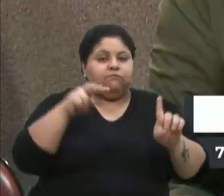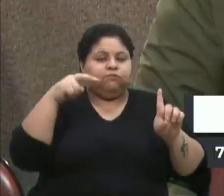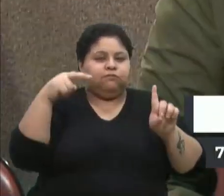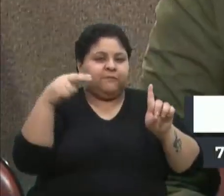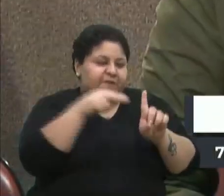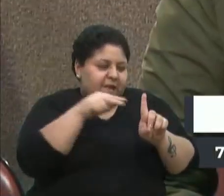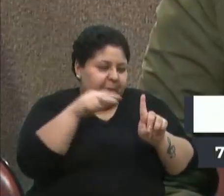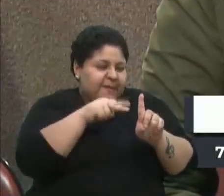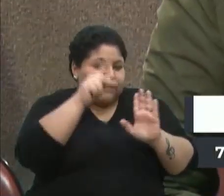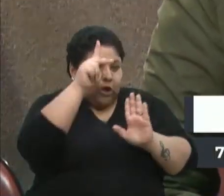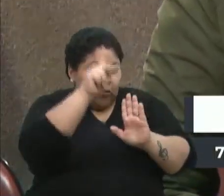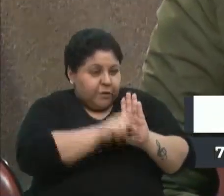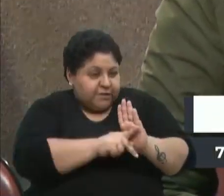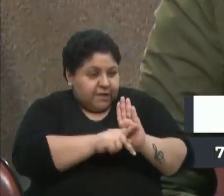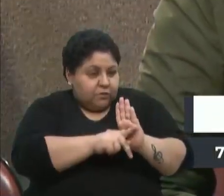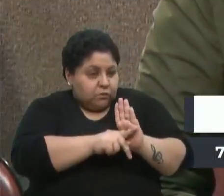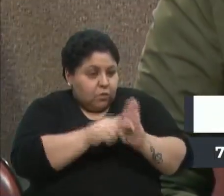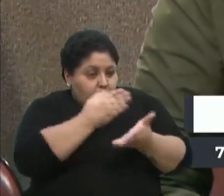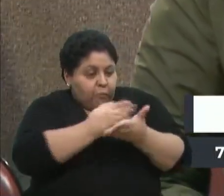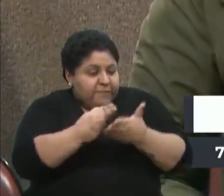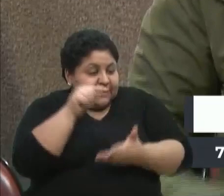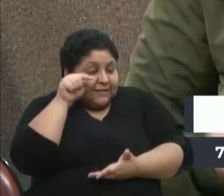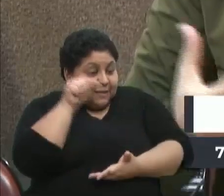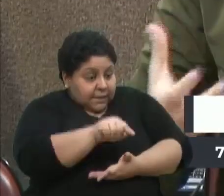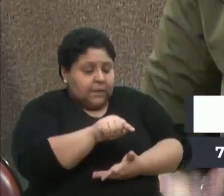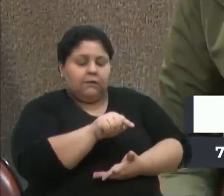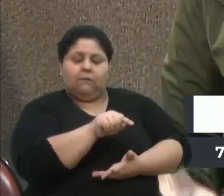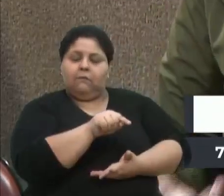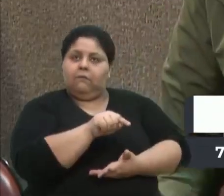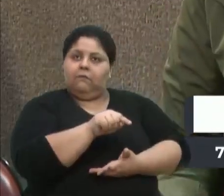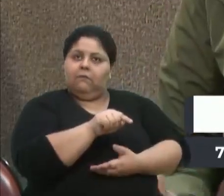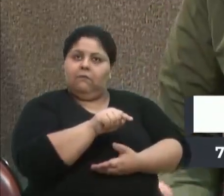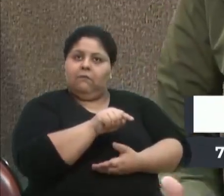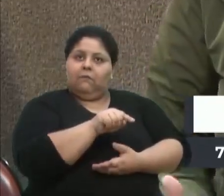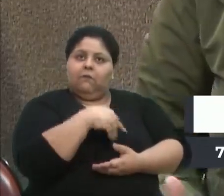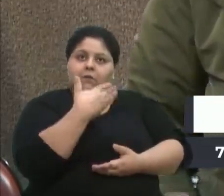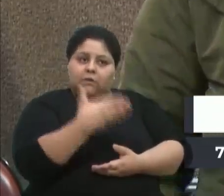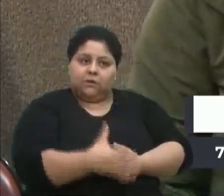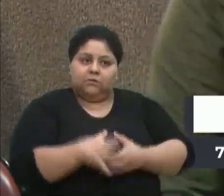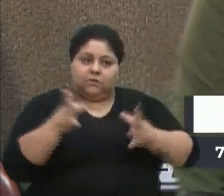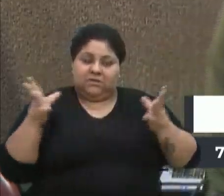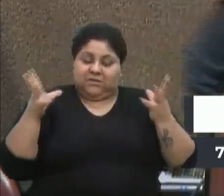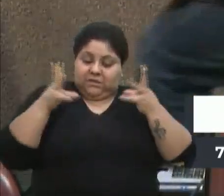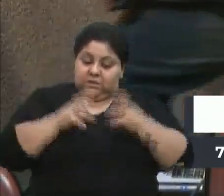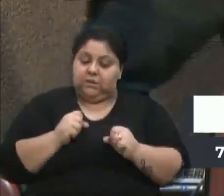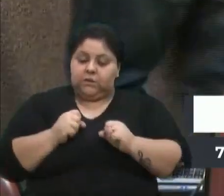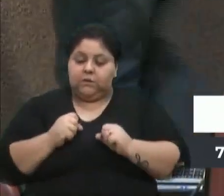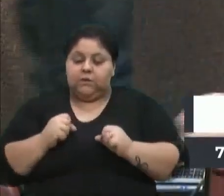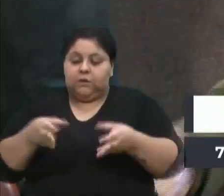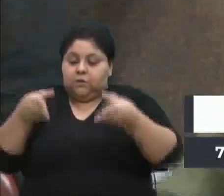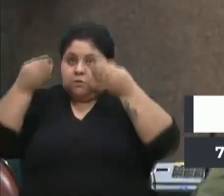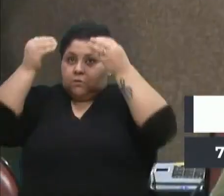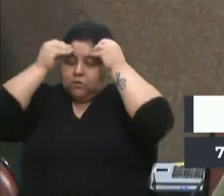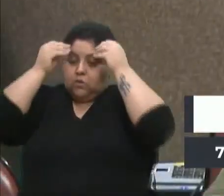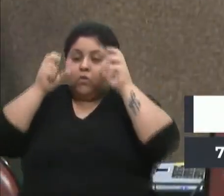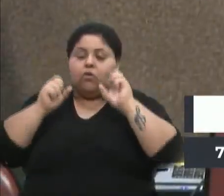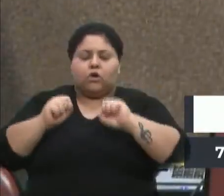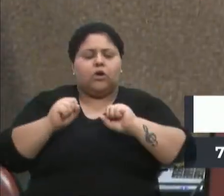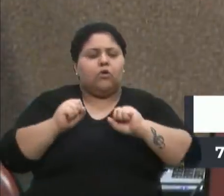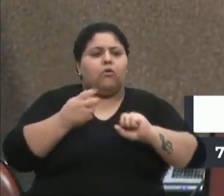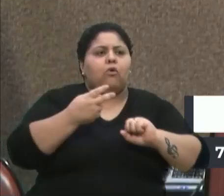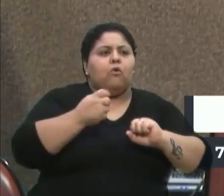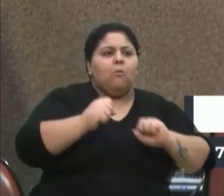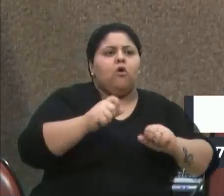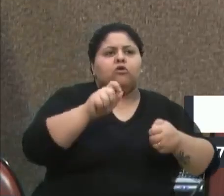porque aquele seria inconstitucional. Então, a gente tem que ter a capacidade de compreender o que eu posso fazer e o que eu